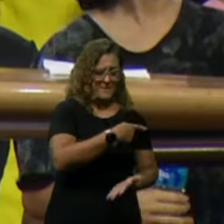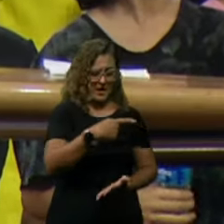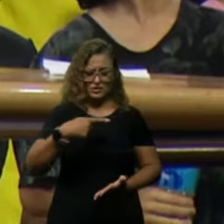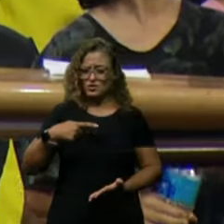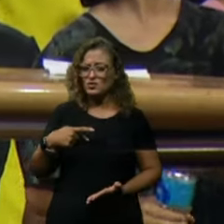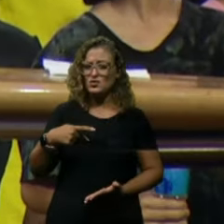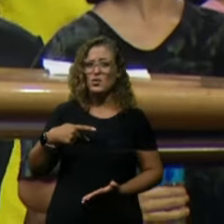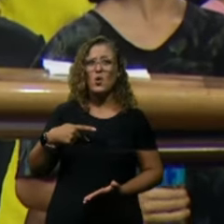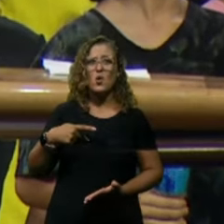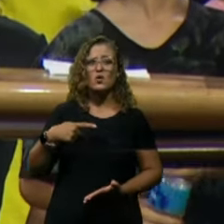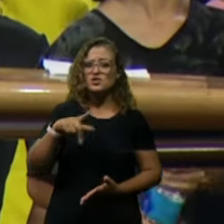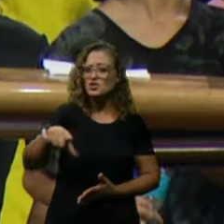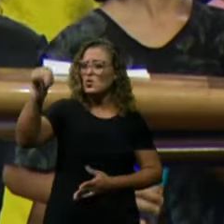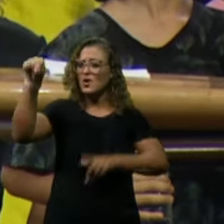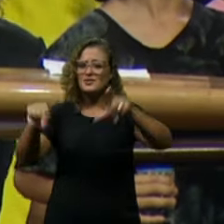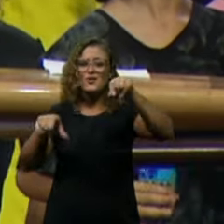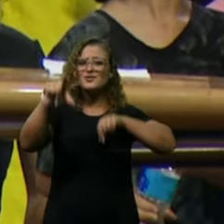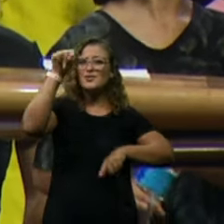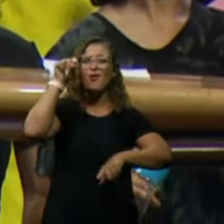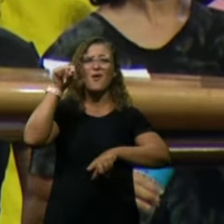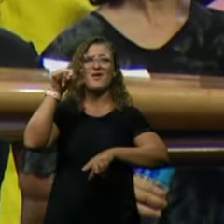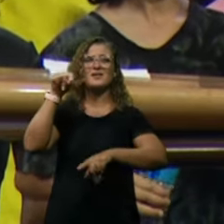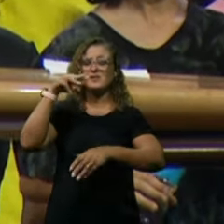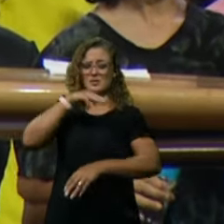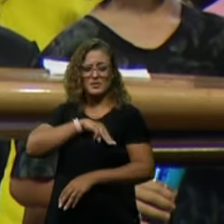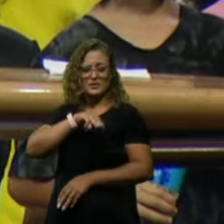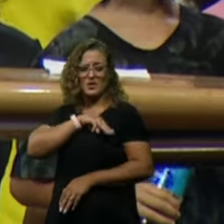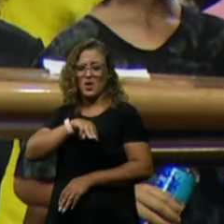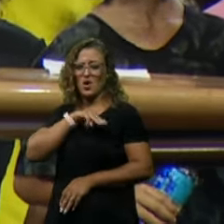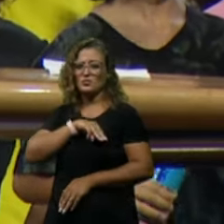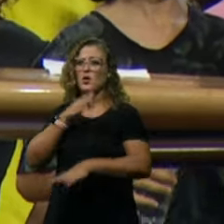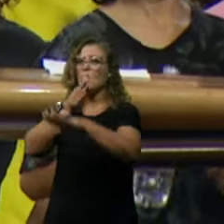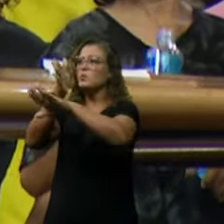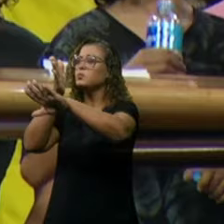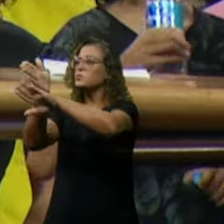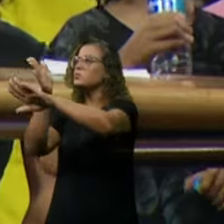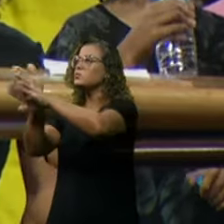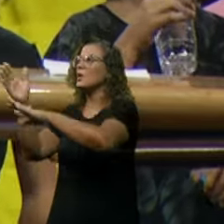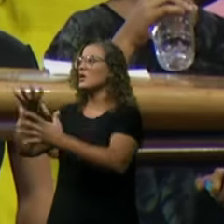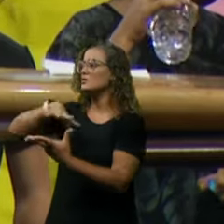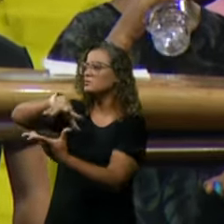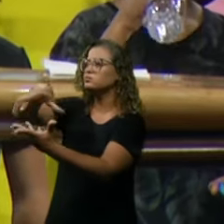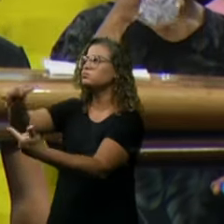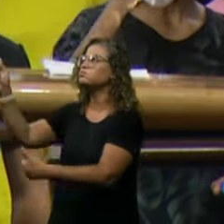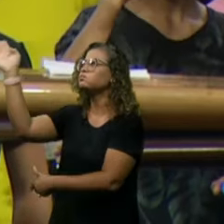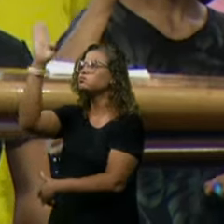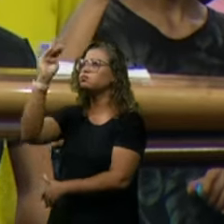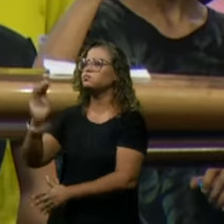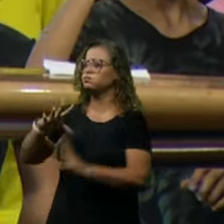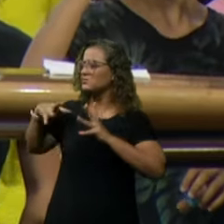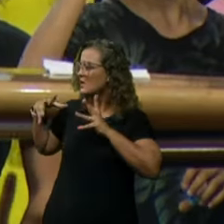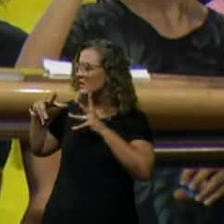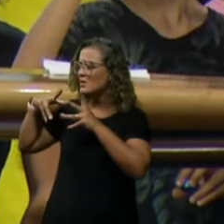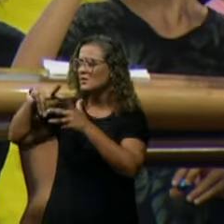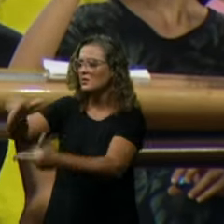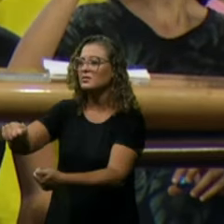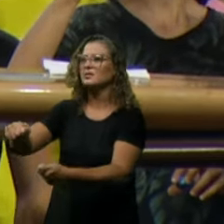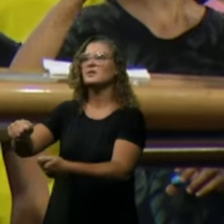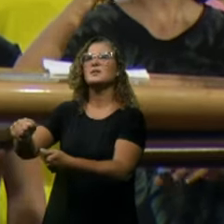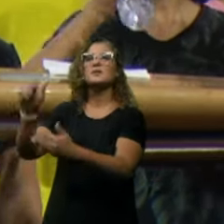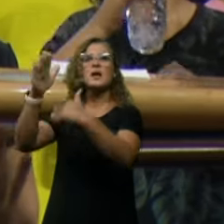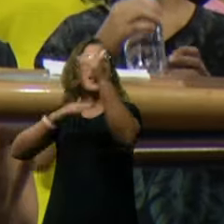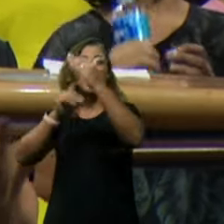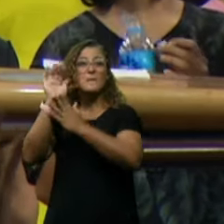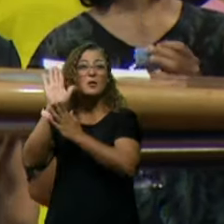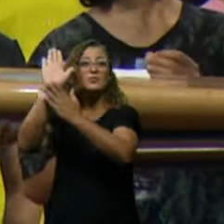Missionários no nosso meio meu Deus nos leva para os quatro cantos desta terra e sobre essas mãos levantadas que venham